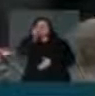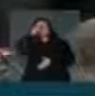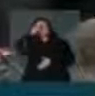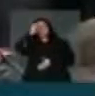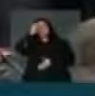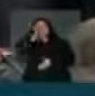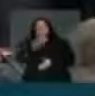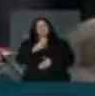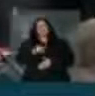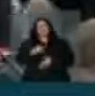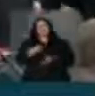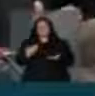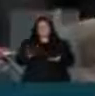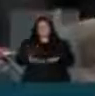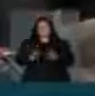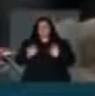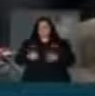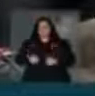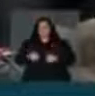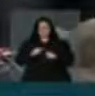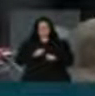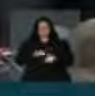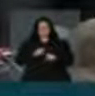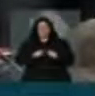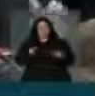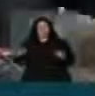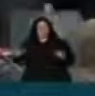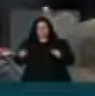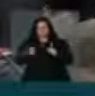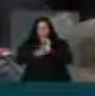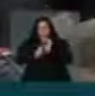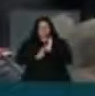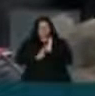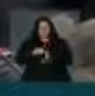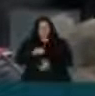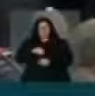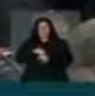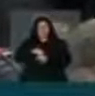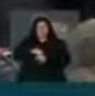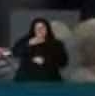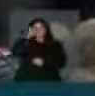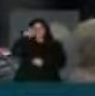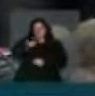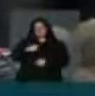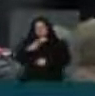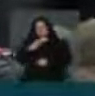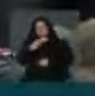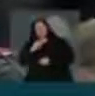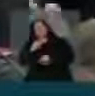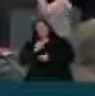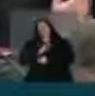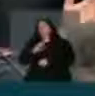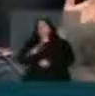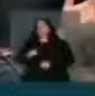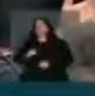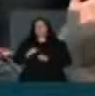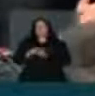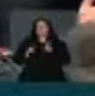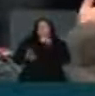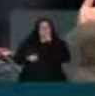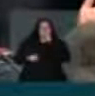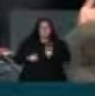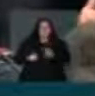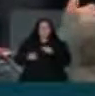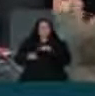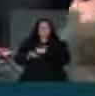no final desse trabalho, dentro do prazo regimental que foi estabelecido, de 40 sessões, sem apresentar um